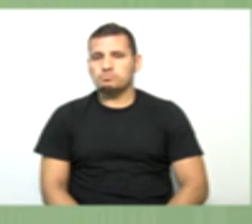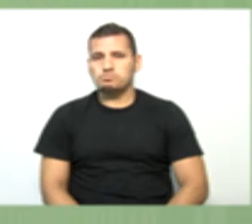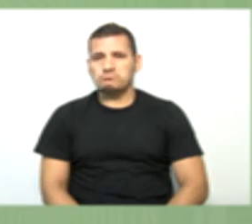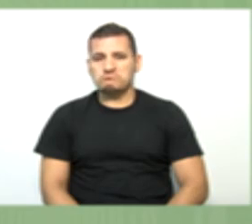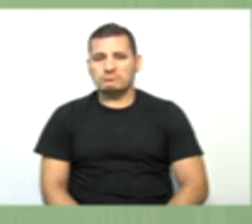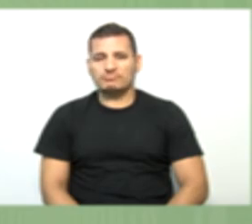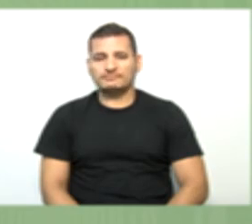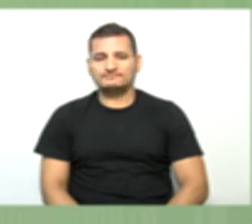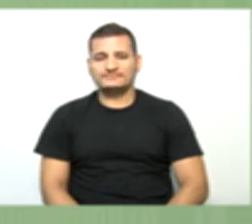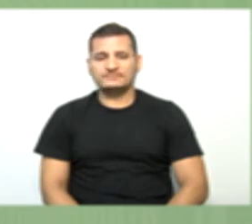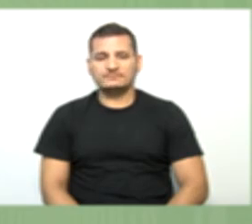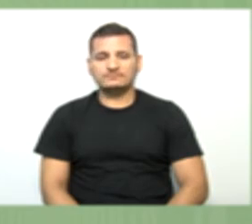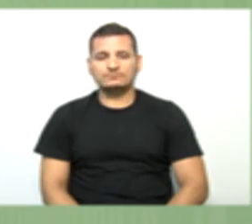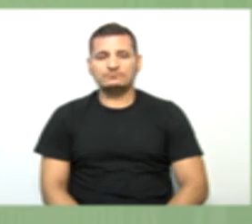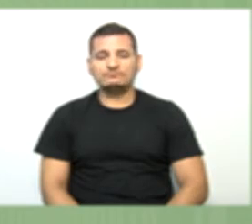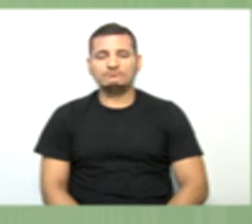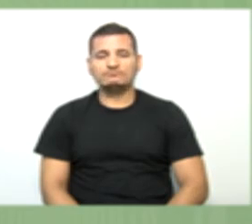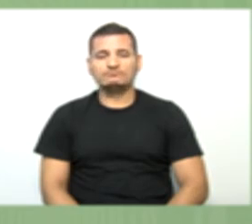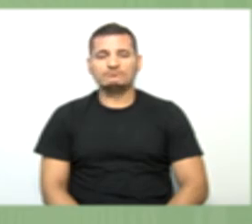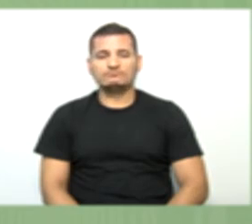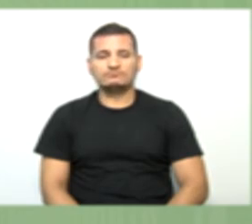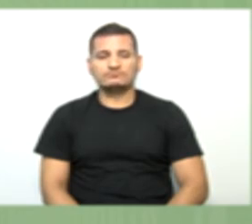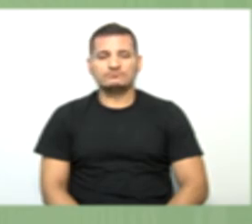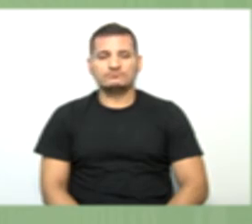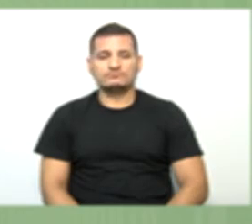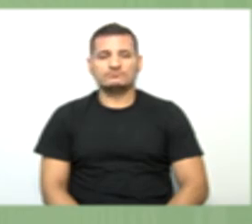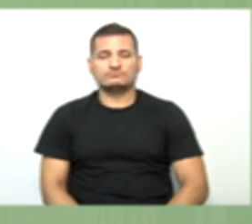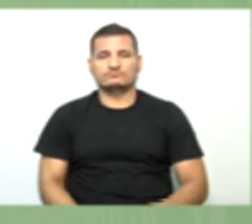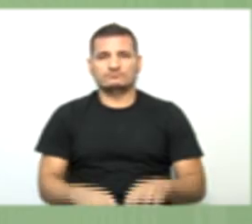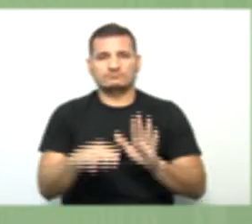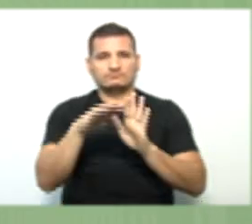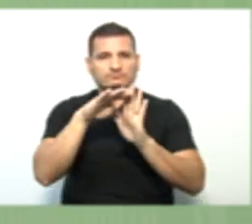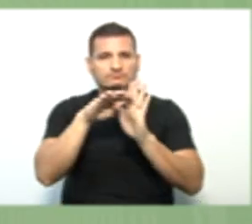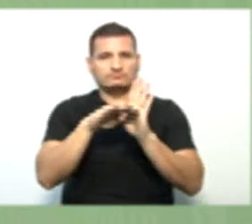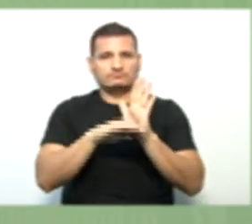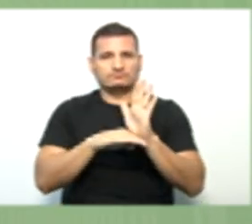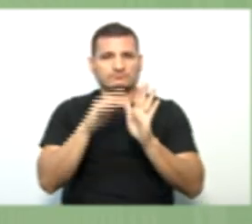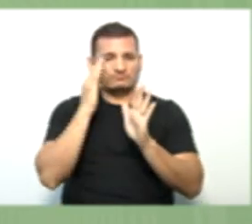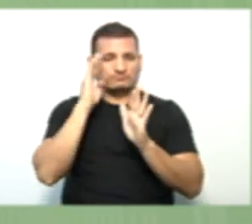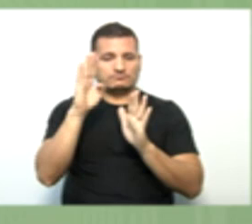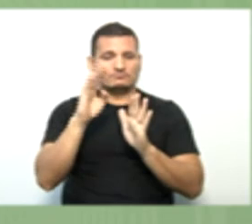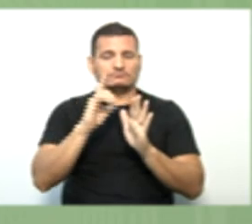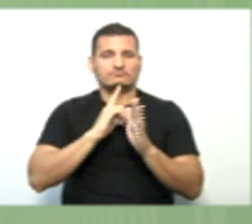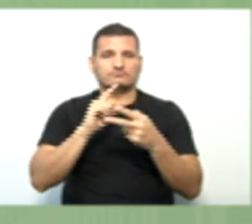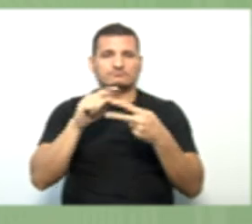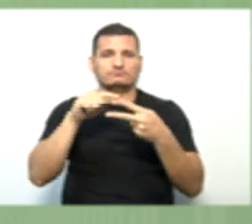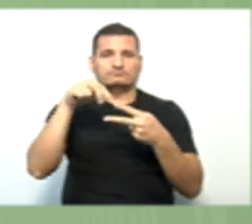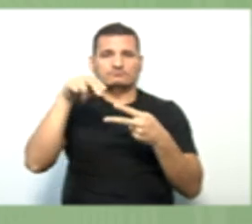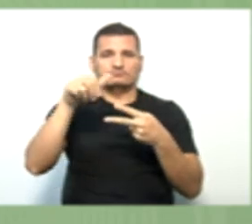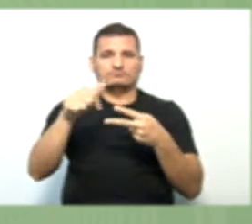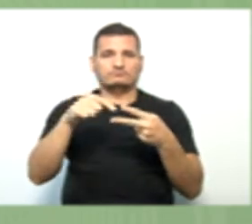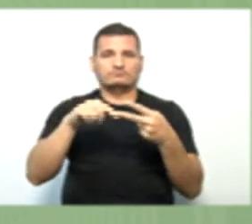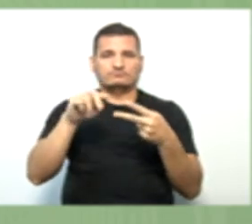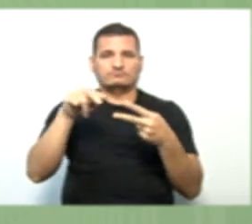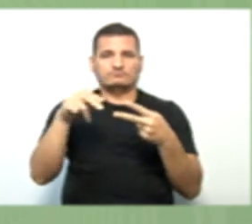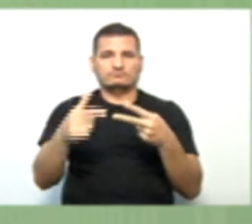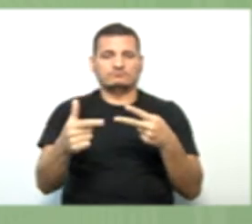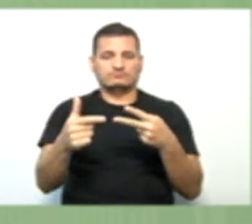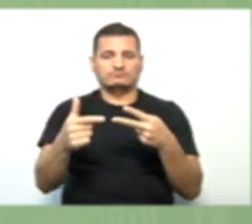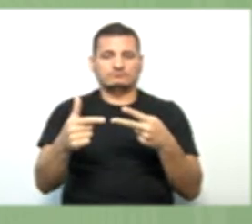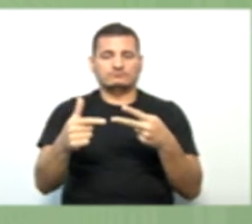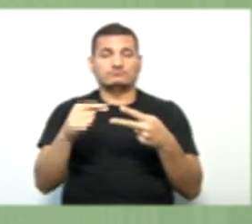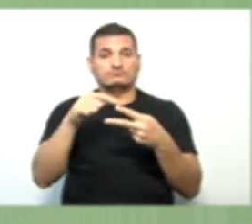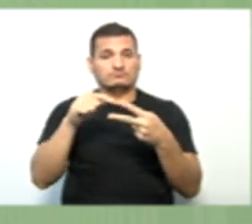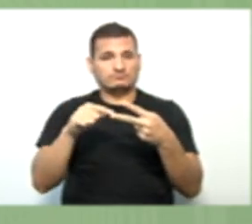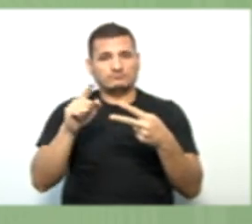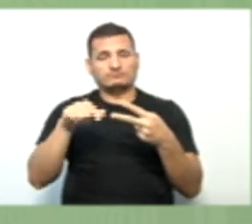programa principal. O programa principal define duas variáveis, N1 e N2. Essas variáveis